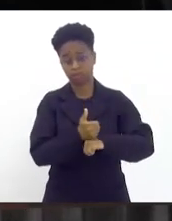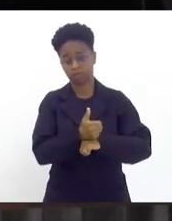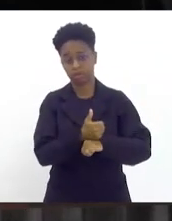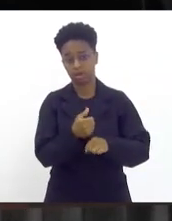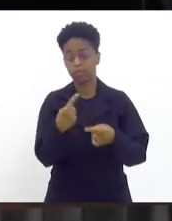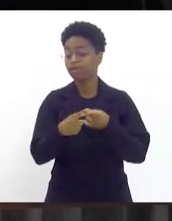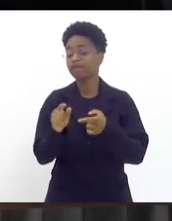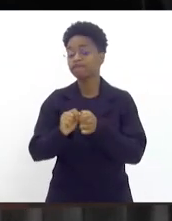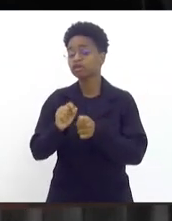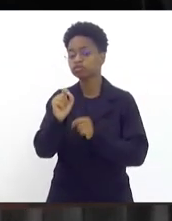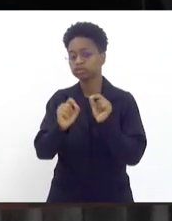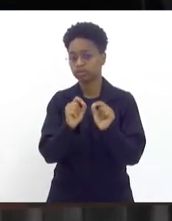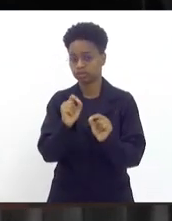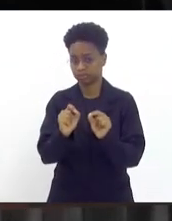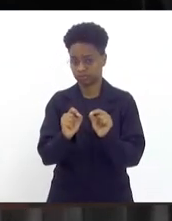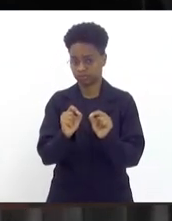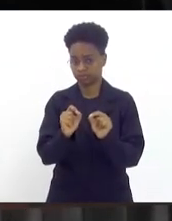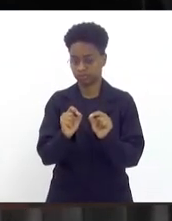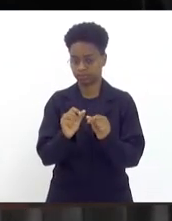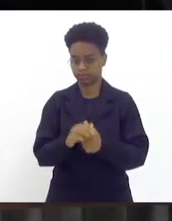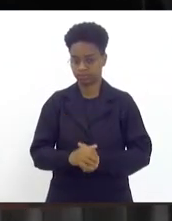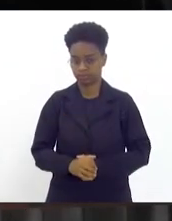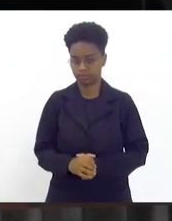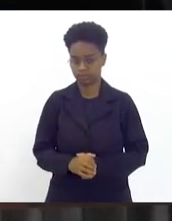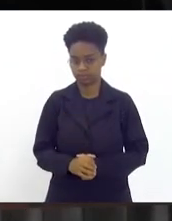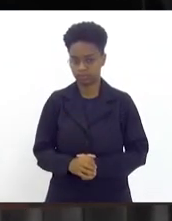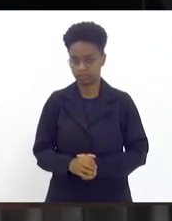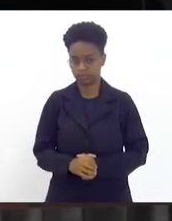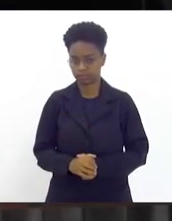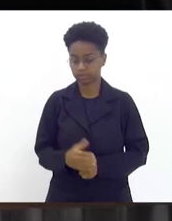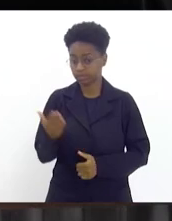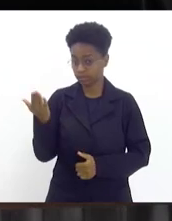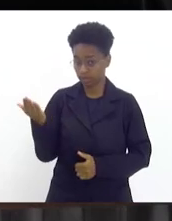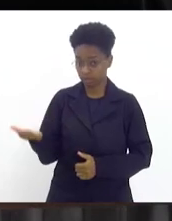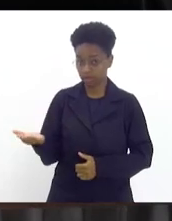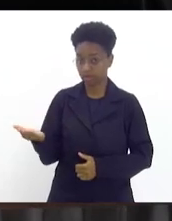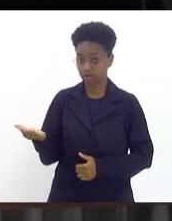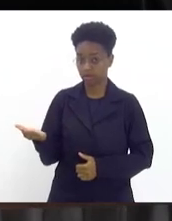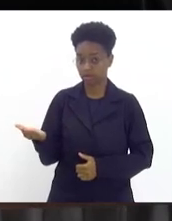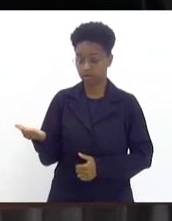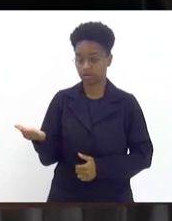ele pega e coloca